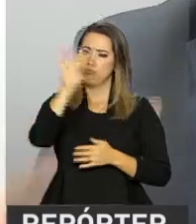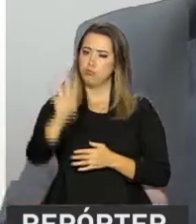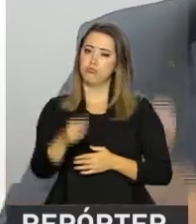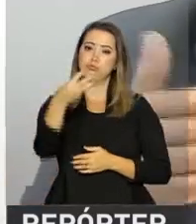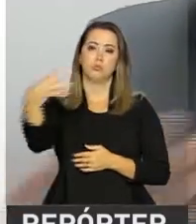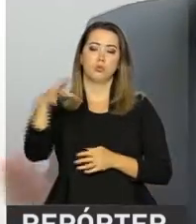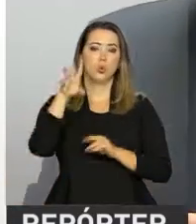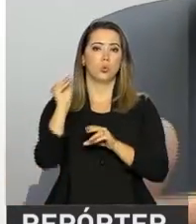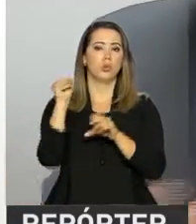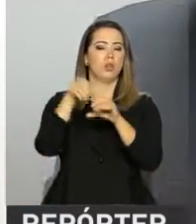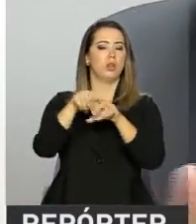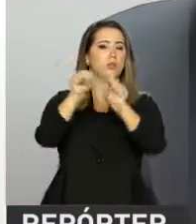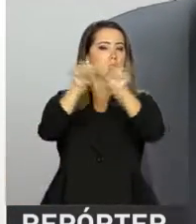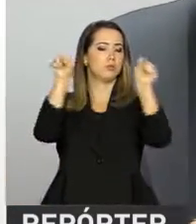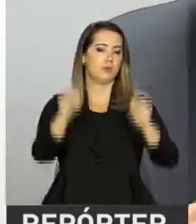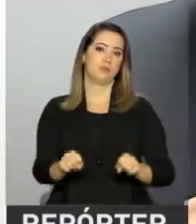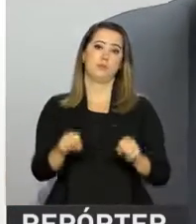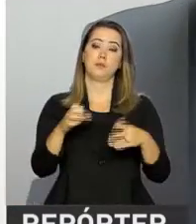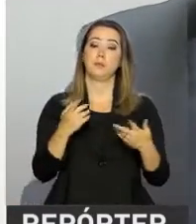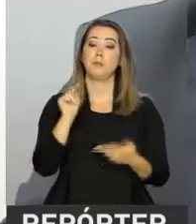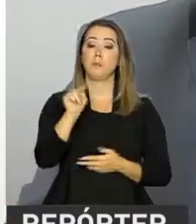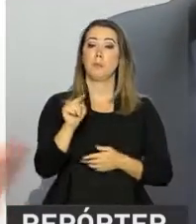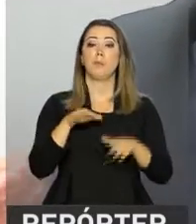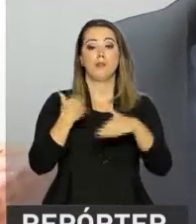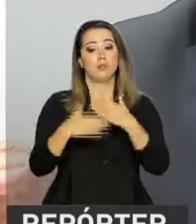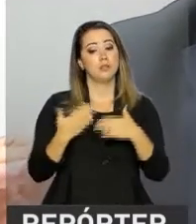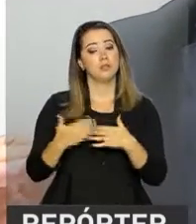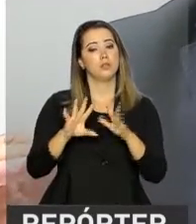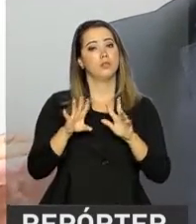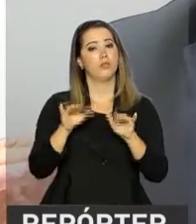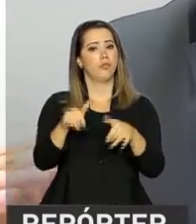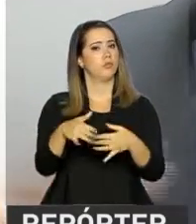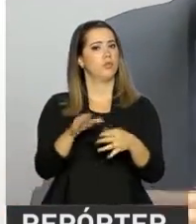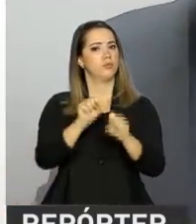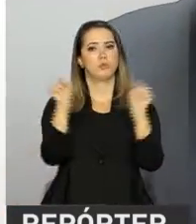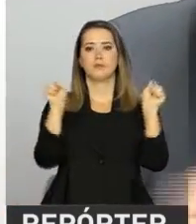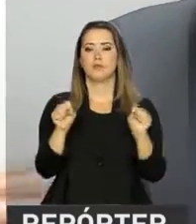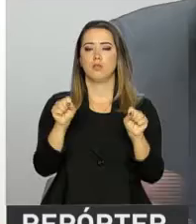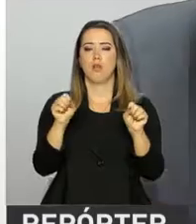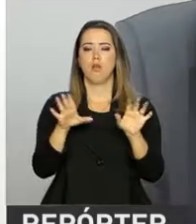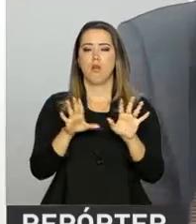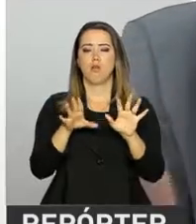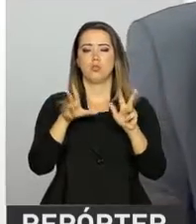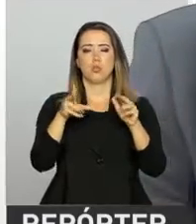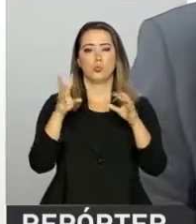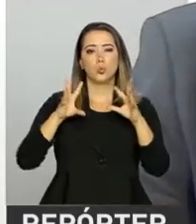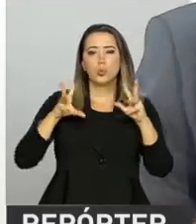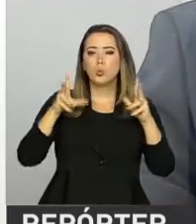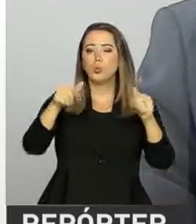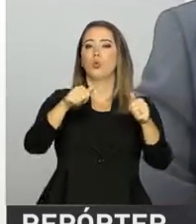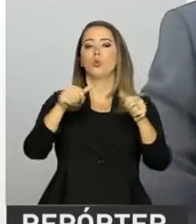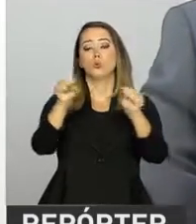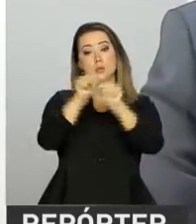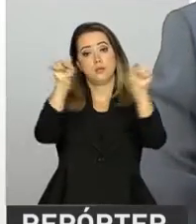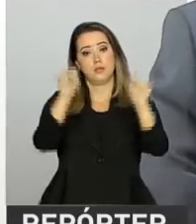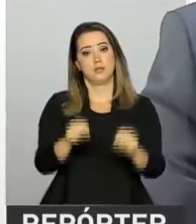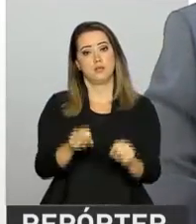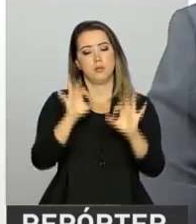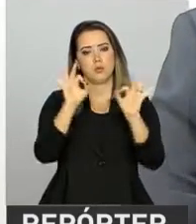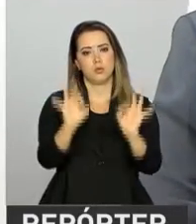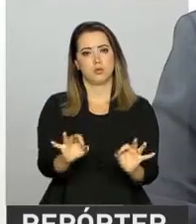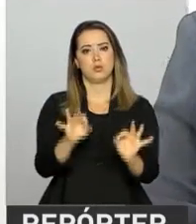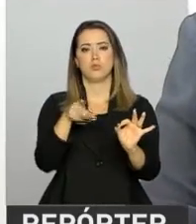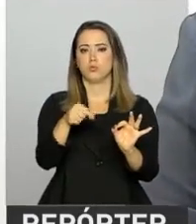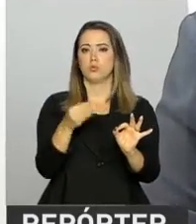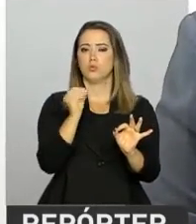já interligado como e social e aí quando se completa o ciclo né no final de julho a gente já dispensa gefip o processo passa a ser